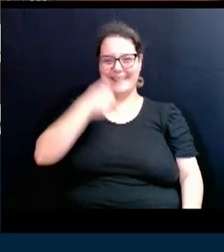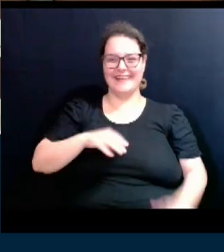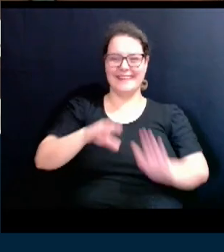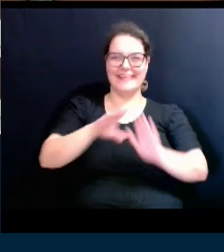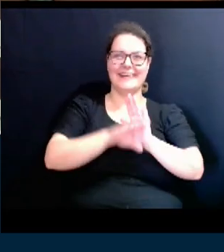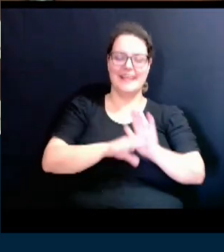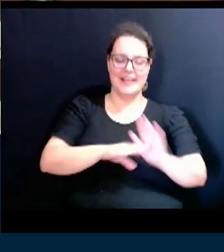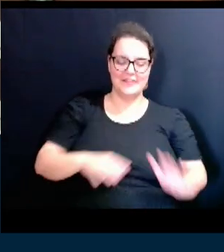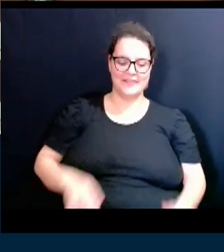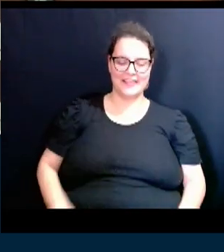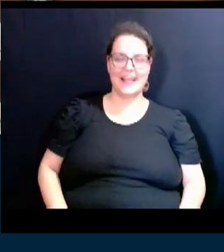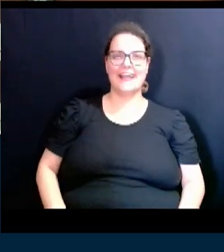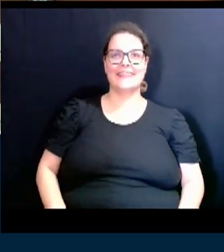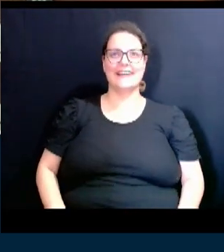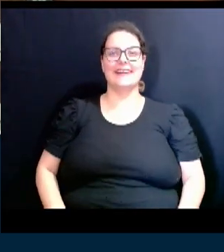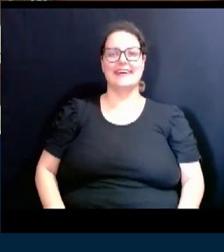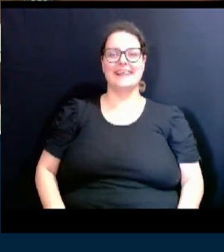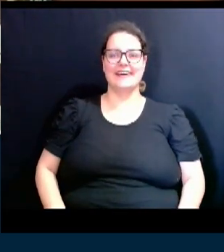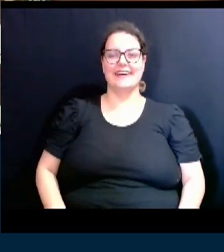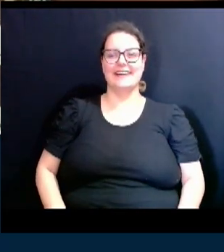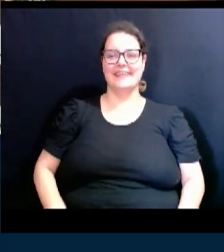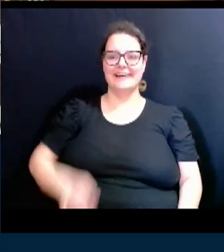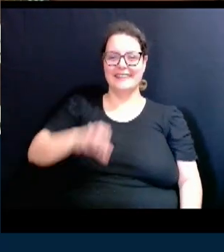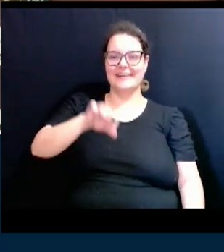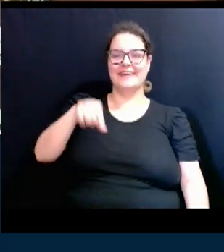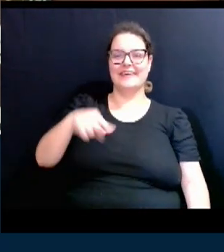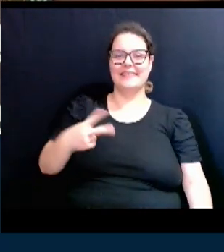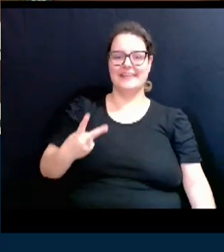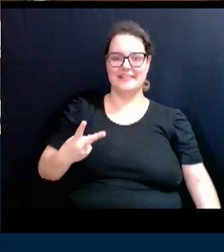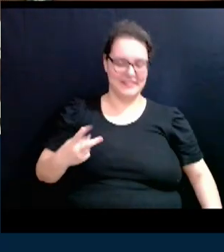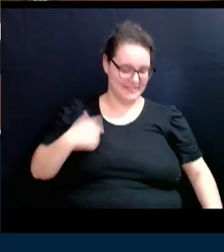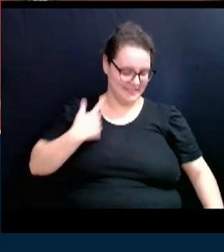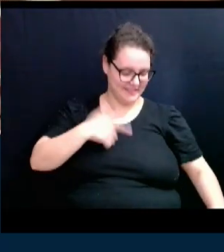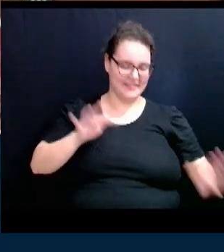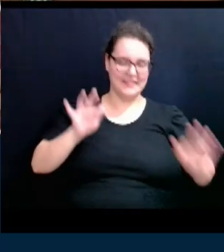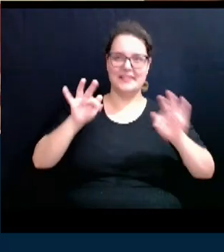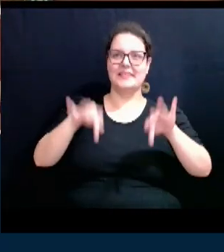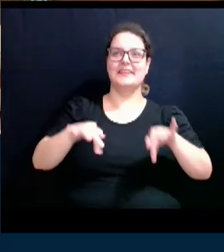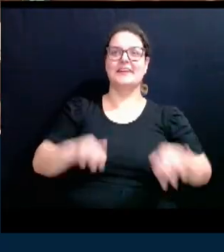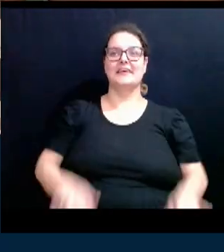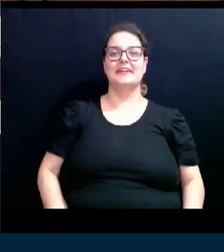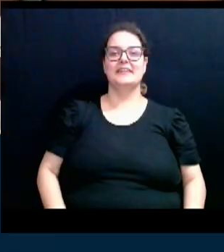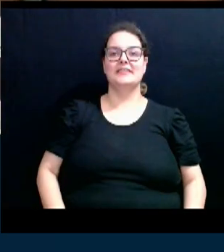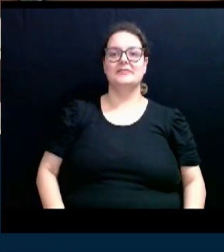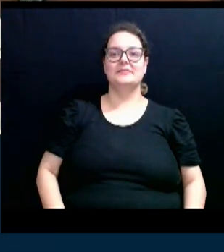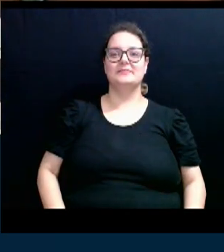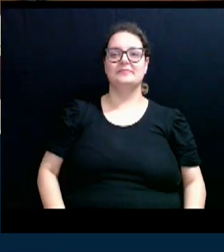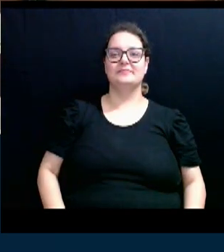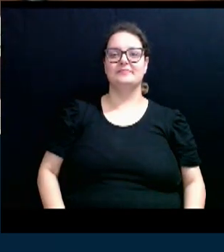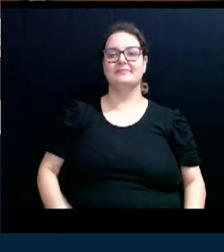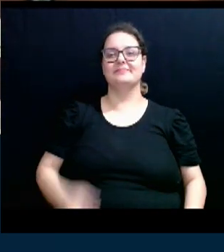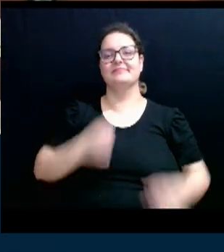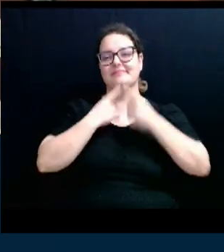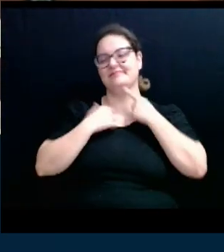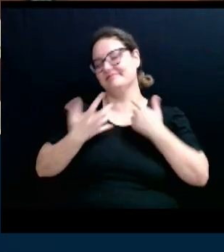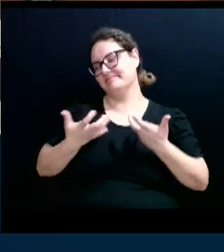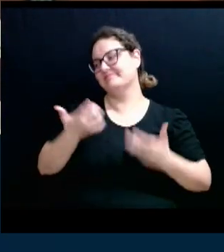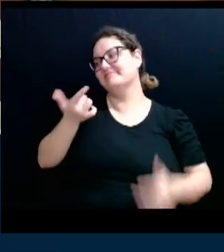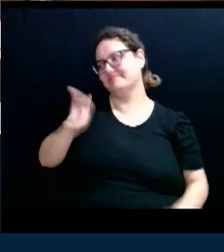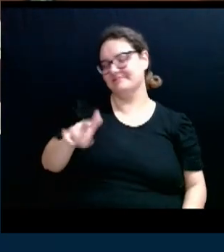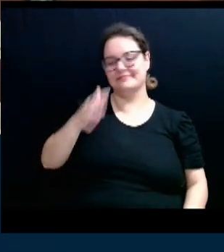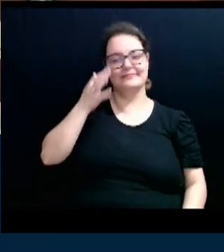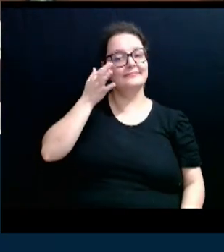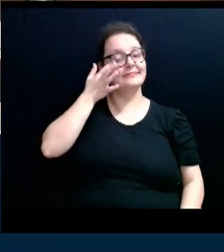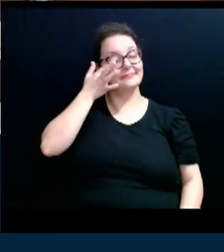delícia. Mas 9h02 a gente está encerrando, né? A gente encerra assim com uma vontade de querer continuar, porque tem tanta coisa para a